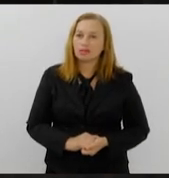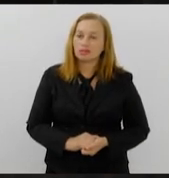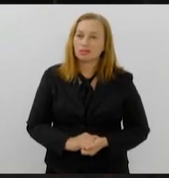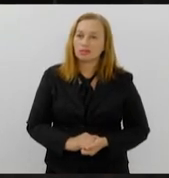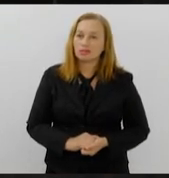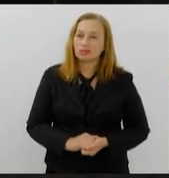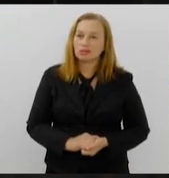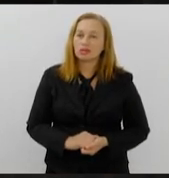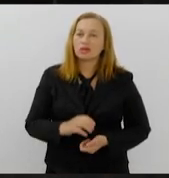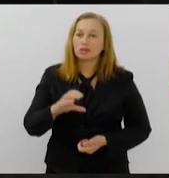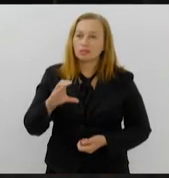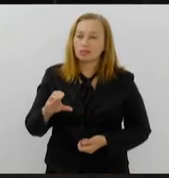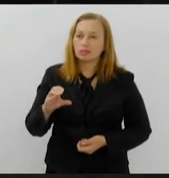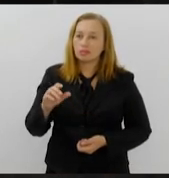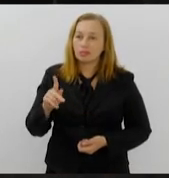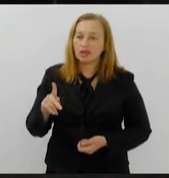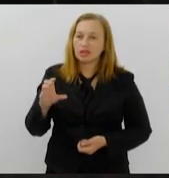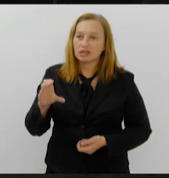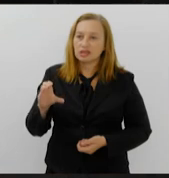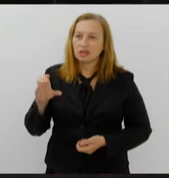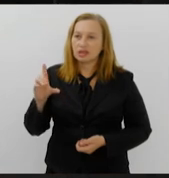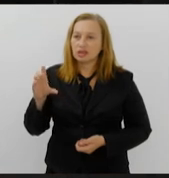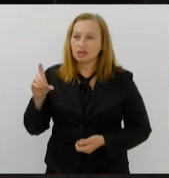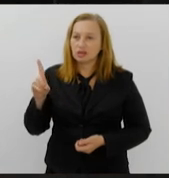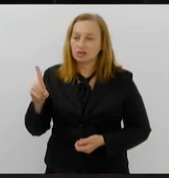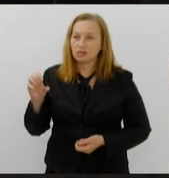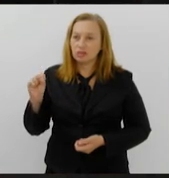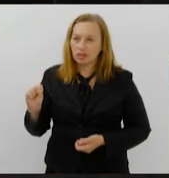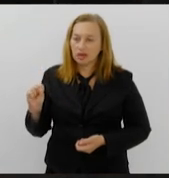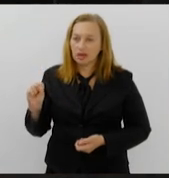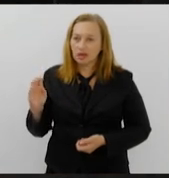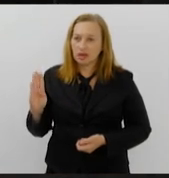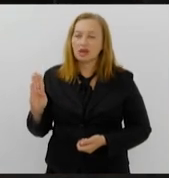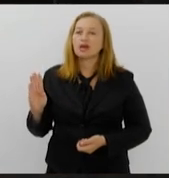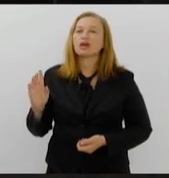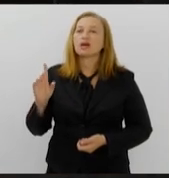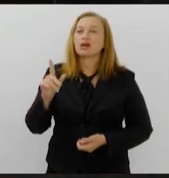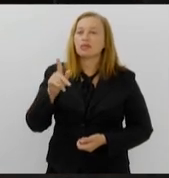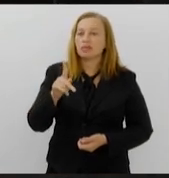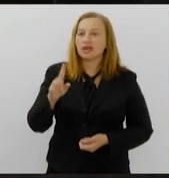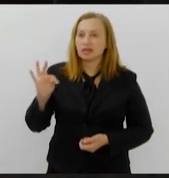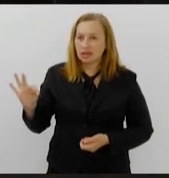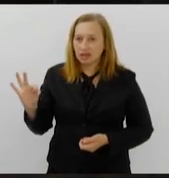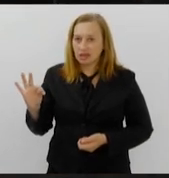e o PCdoB também. PT, PCdoB e PSOL.